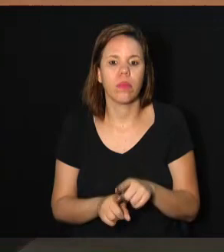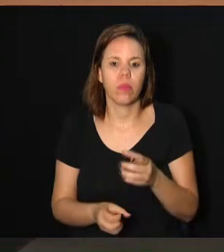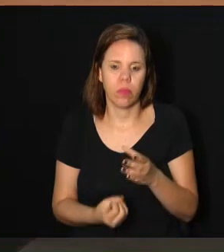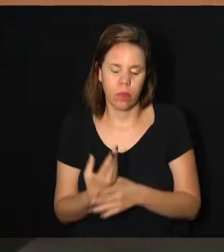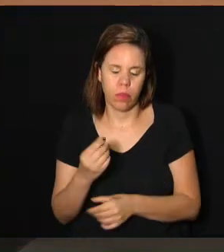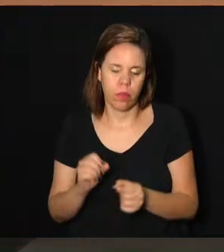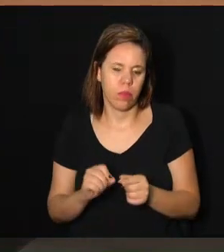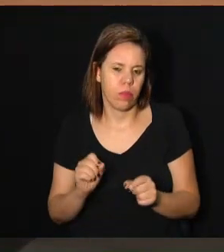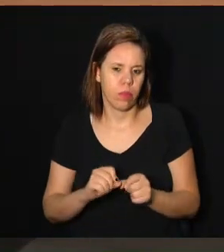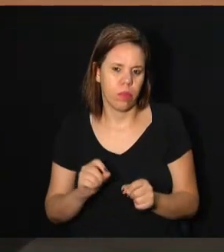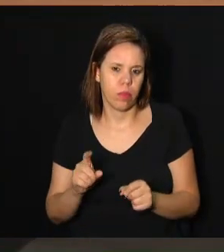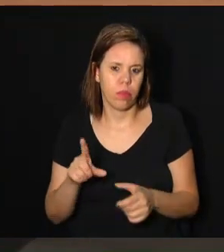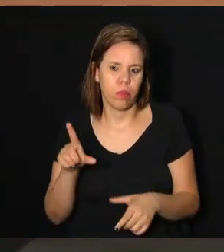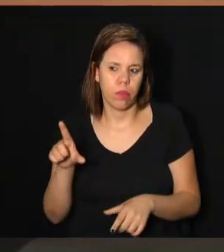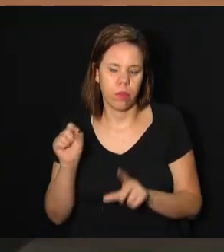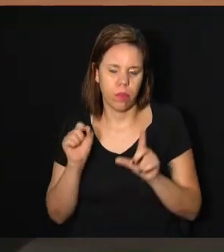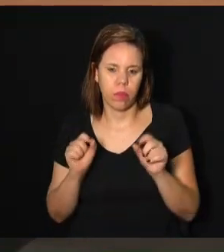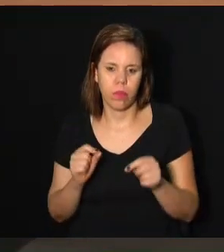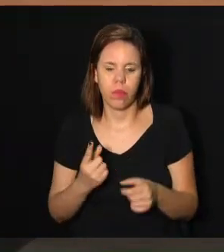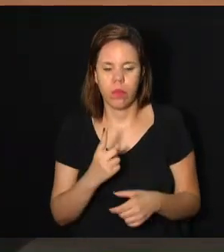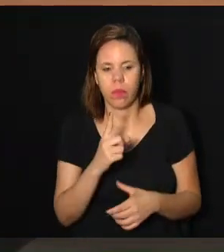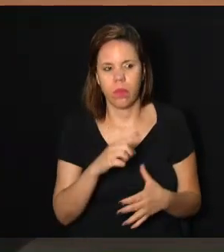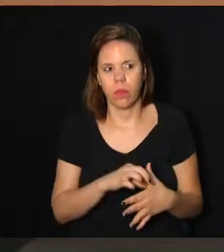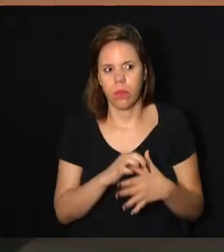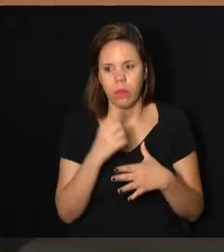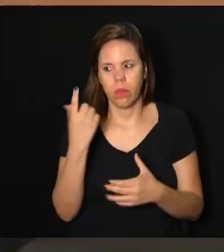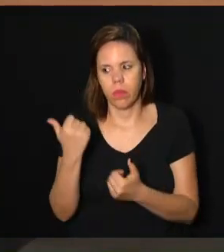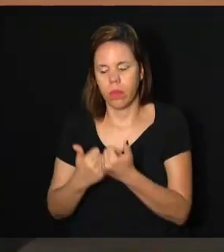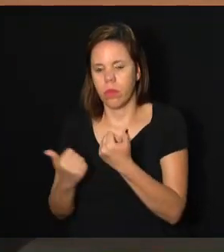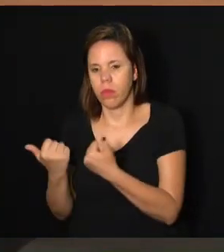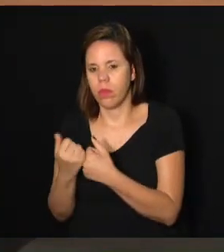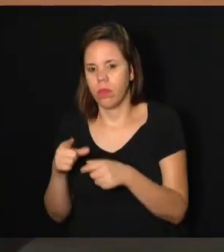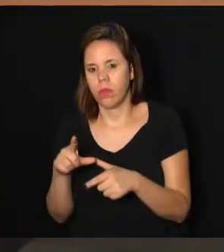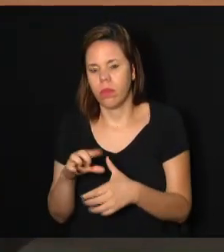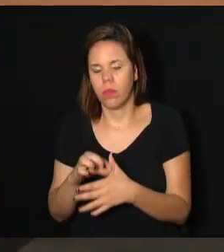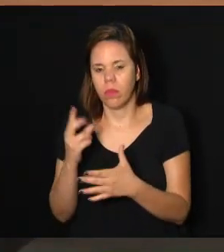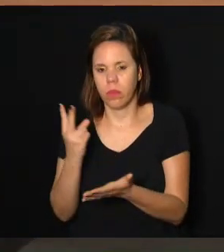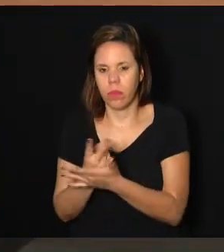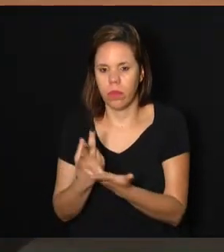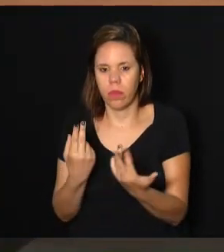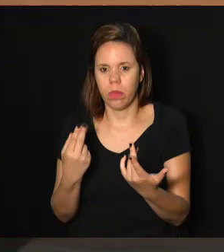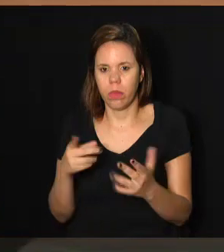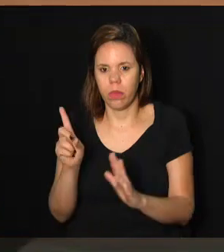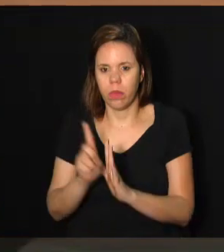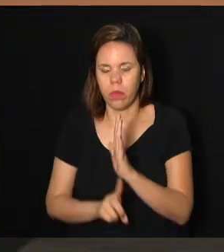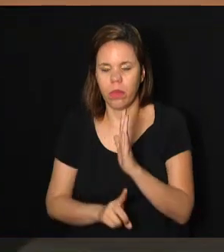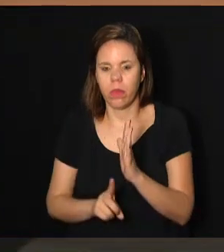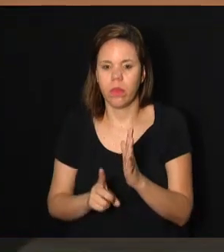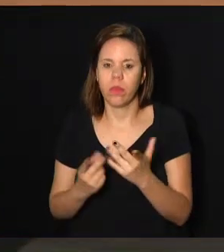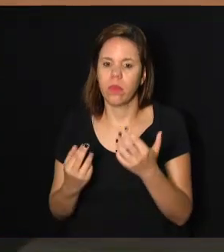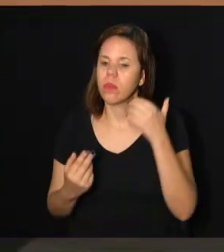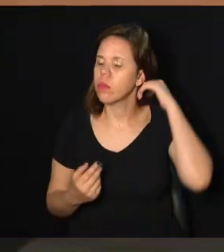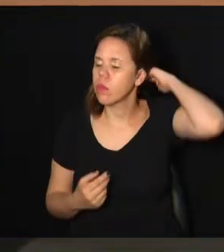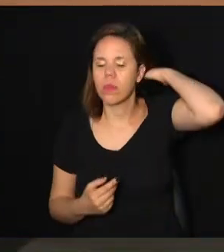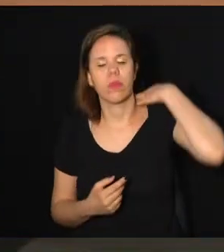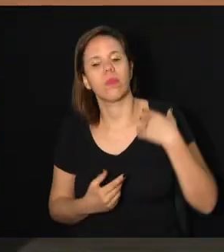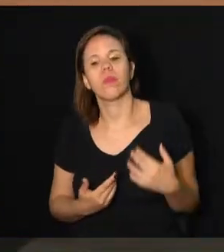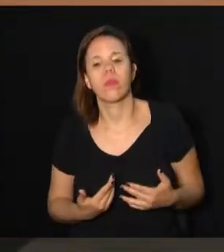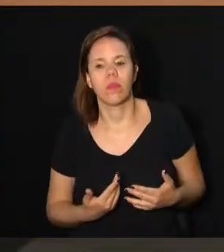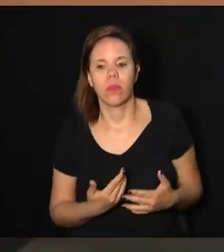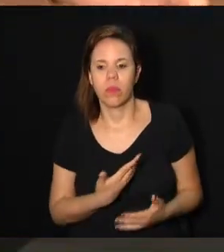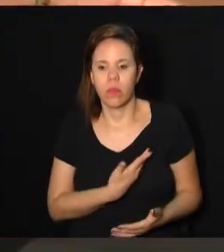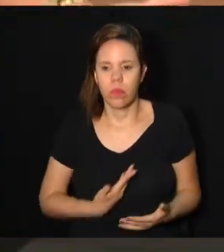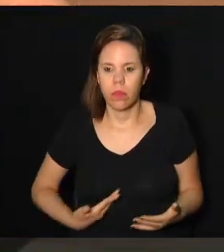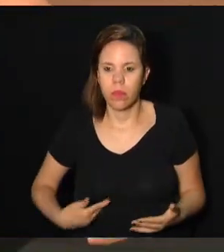facultada também eleger um líder e um vice-líder que terão os mesmos direitos e deveres do líder de governo. Quando